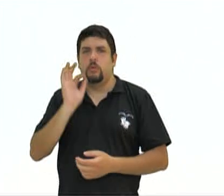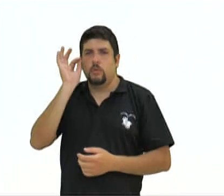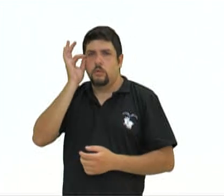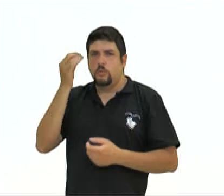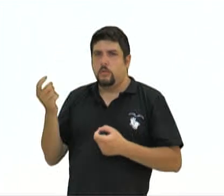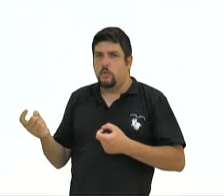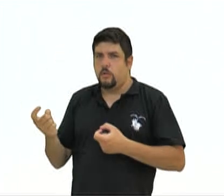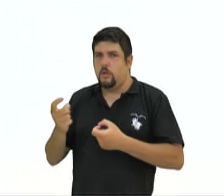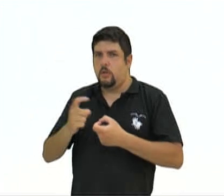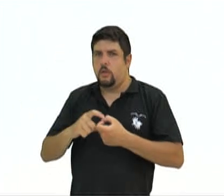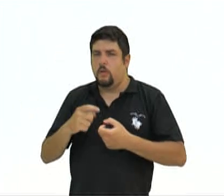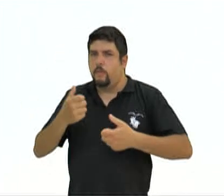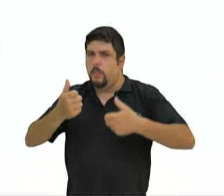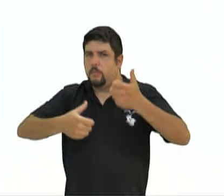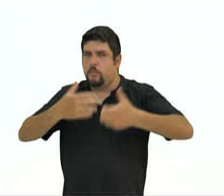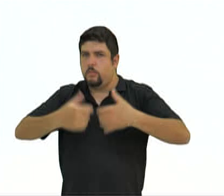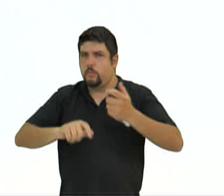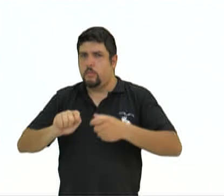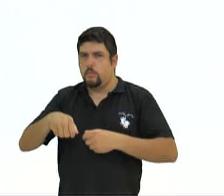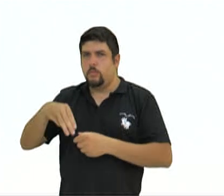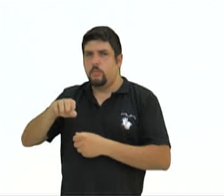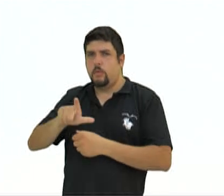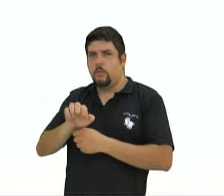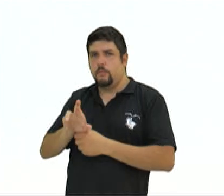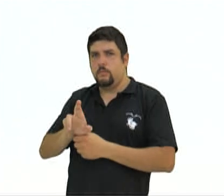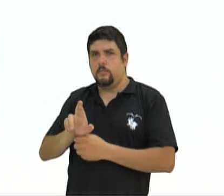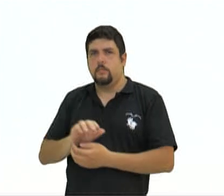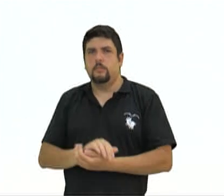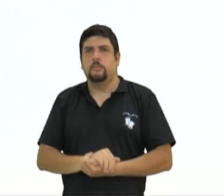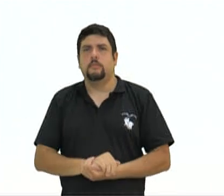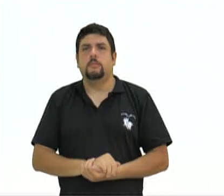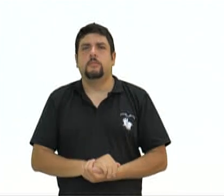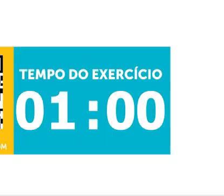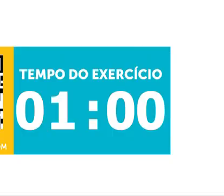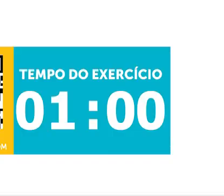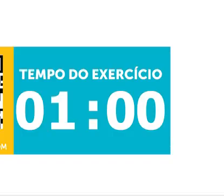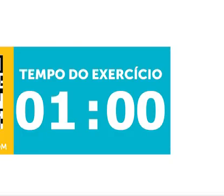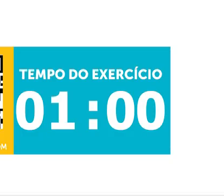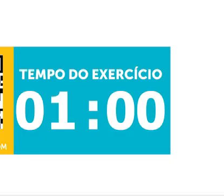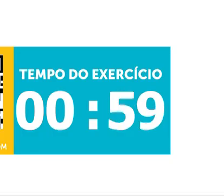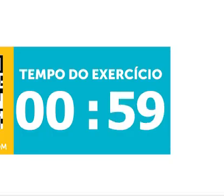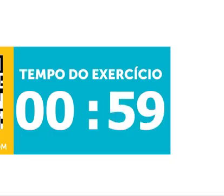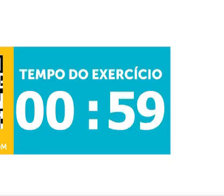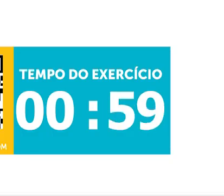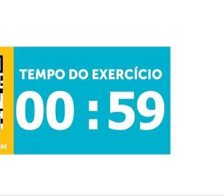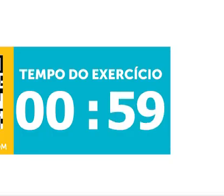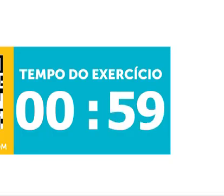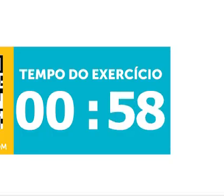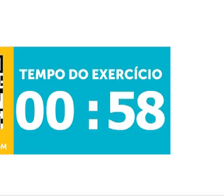volta para falar mais de Méliès, hein, pessoal? Uma piscadinha.